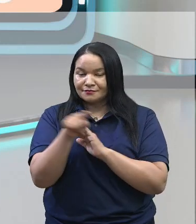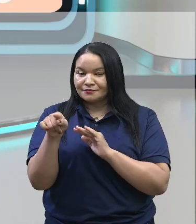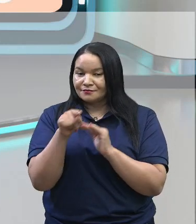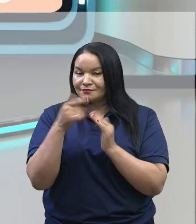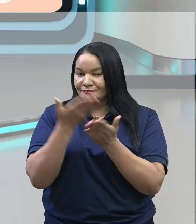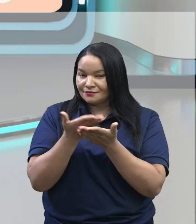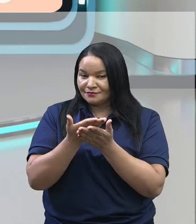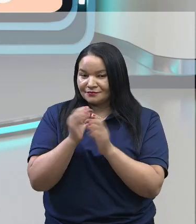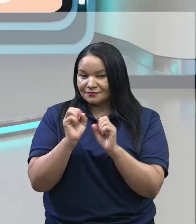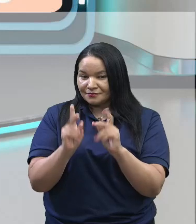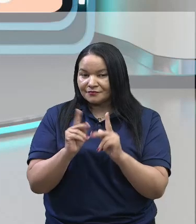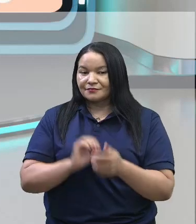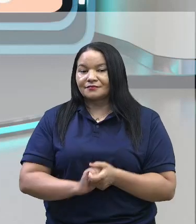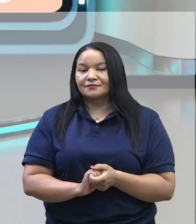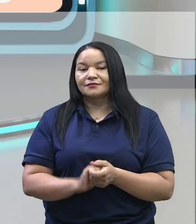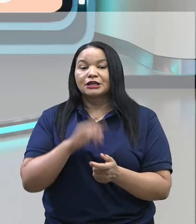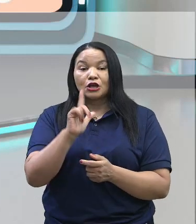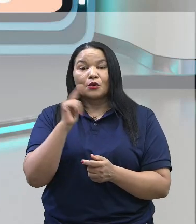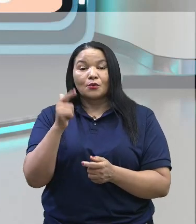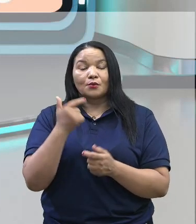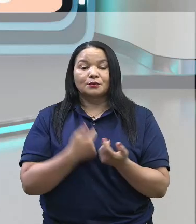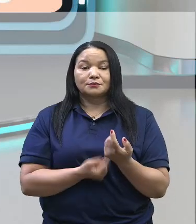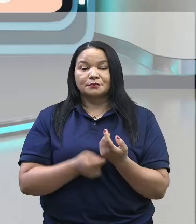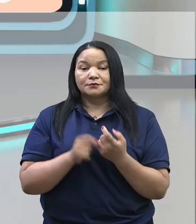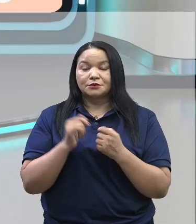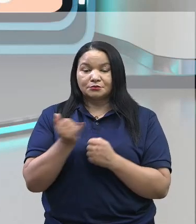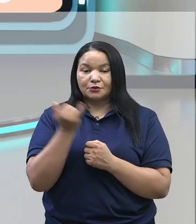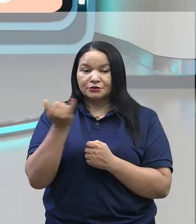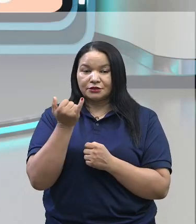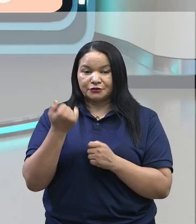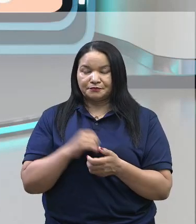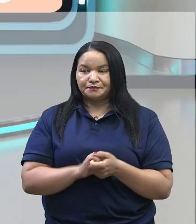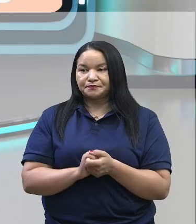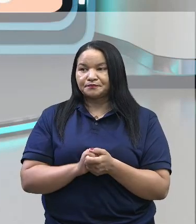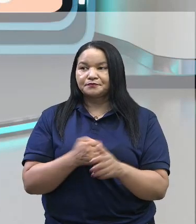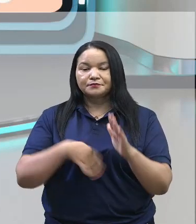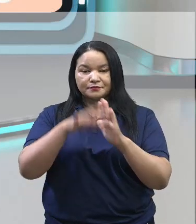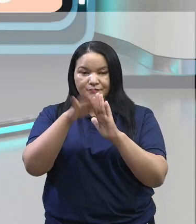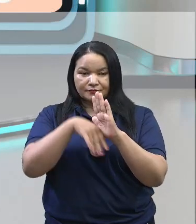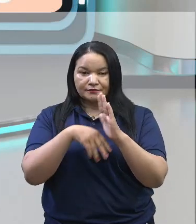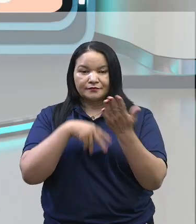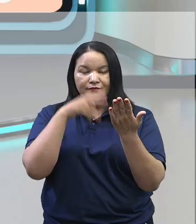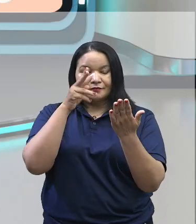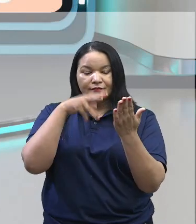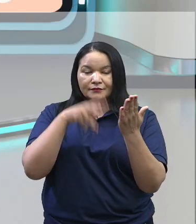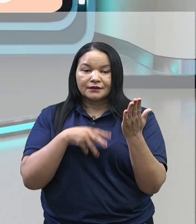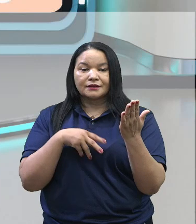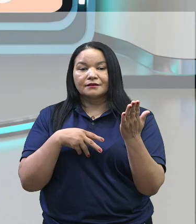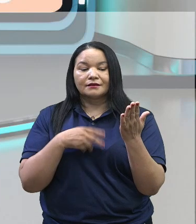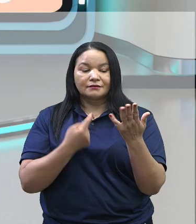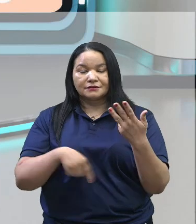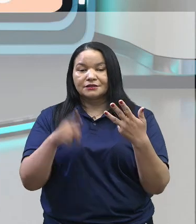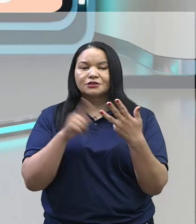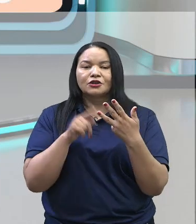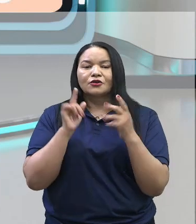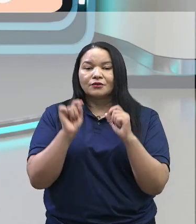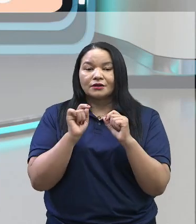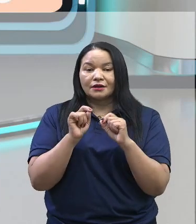estudando. Um outro tópico, ao ler um texto, é localizar